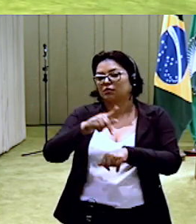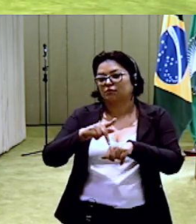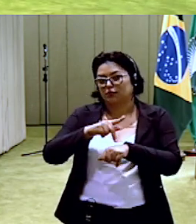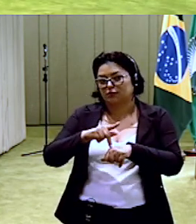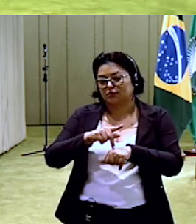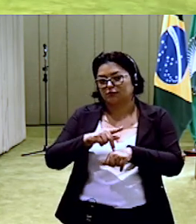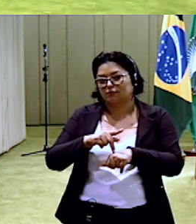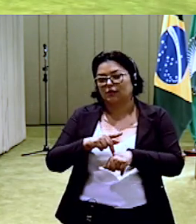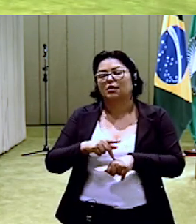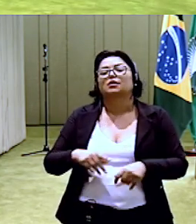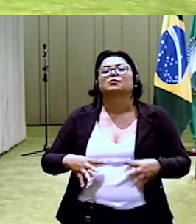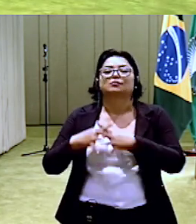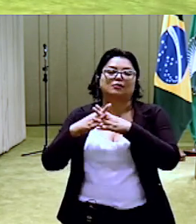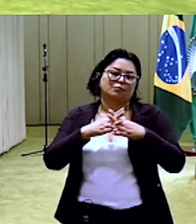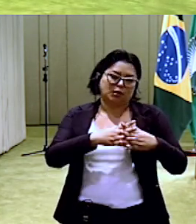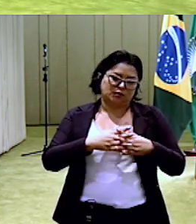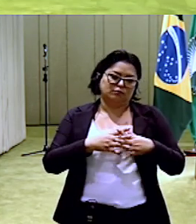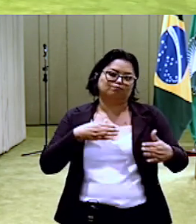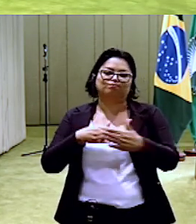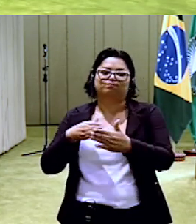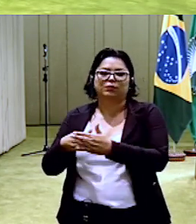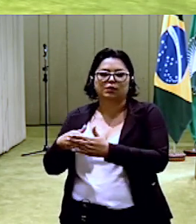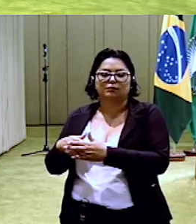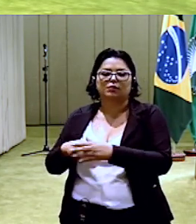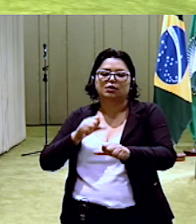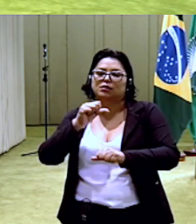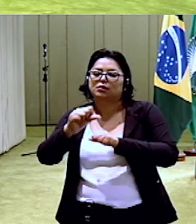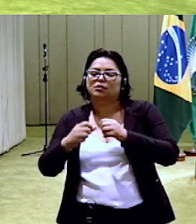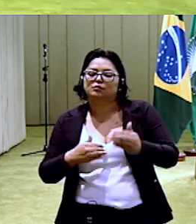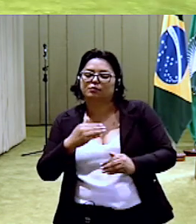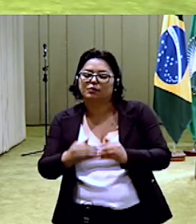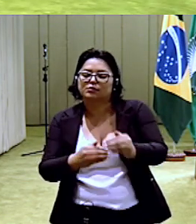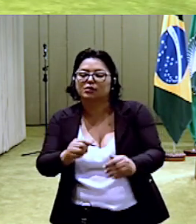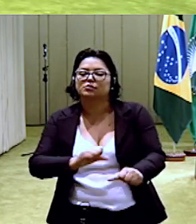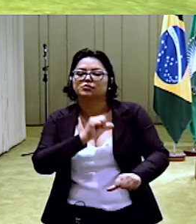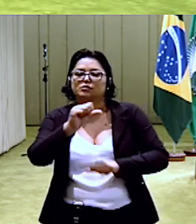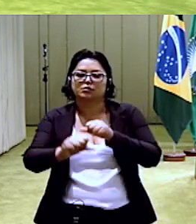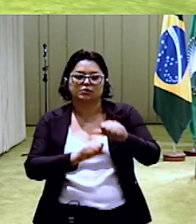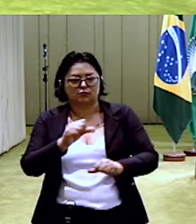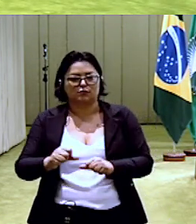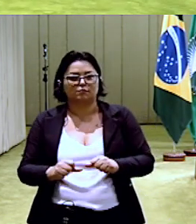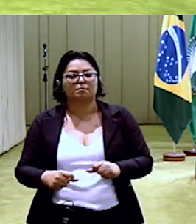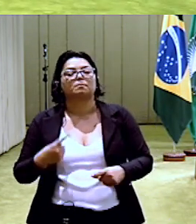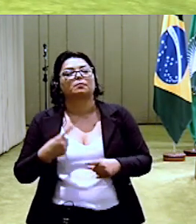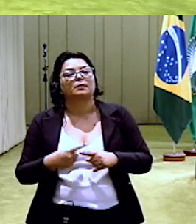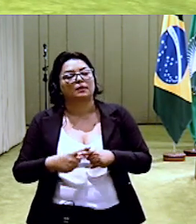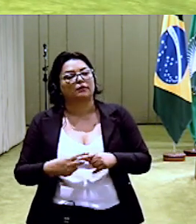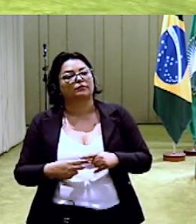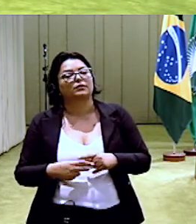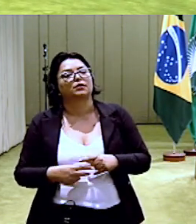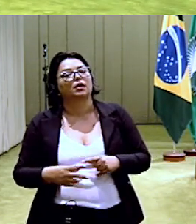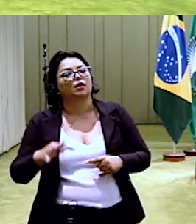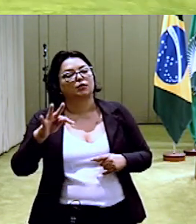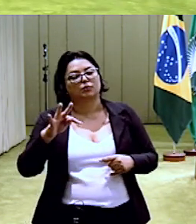que esse é um dos maiores impedimentos da nossa transformação. Continua a ser uma questão tabu,